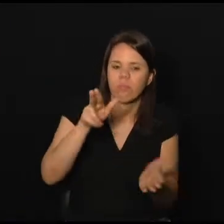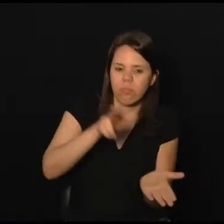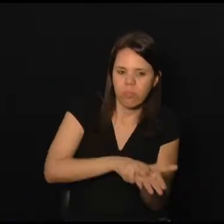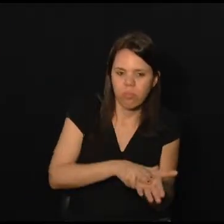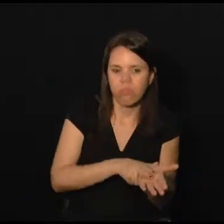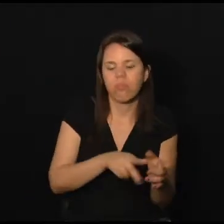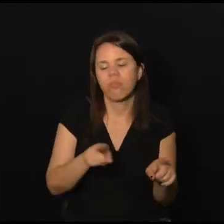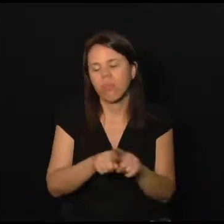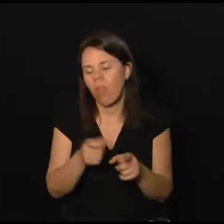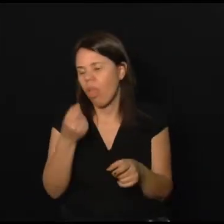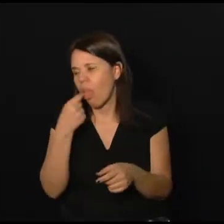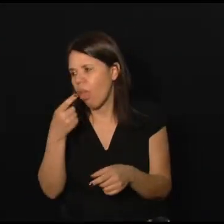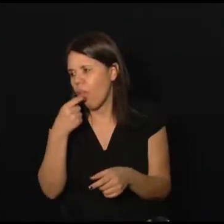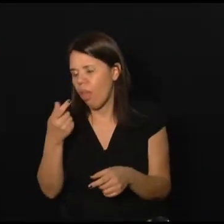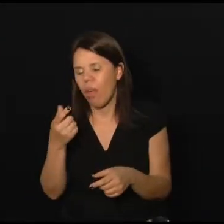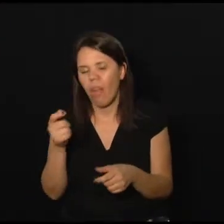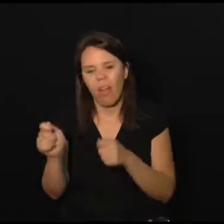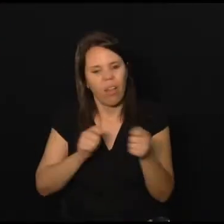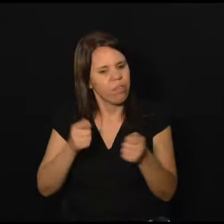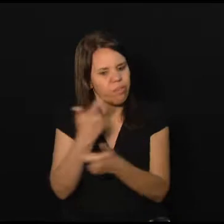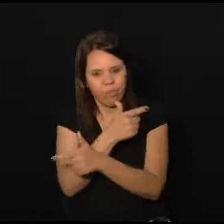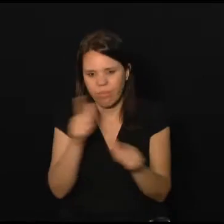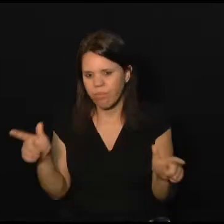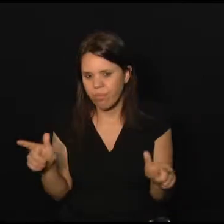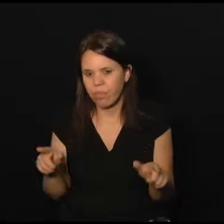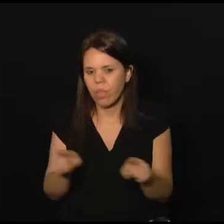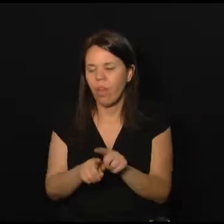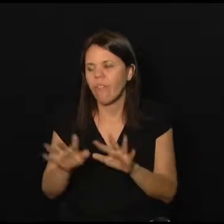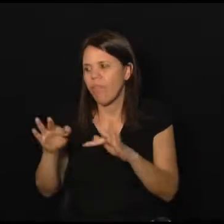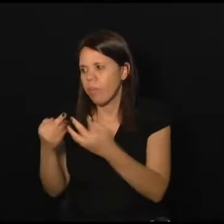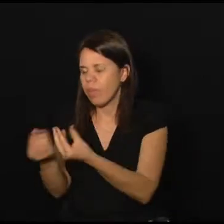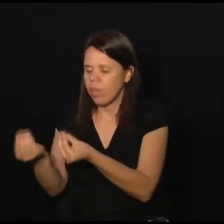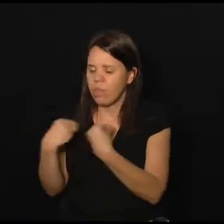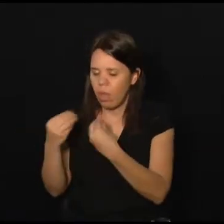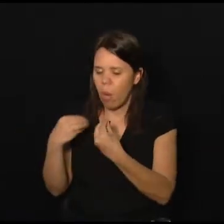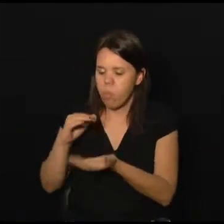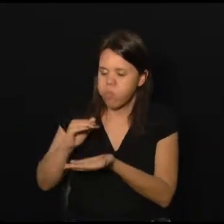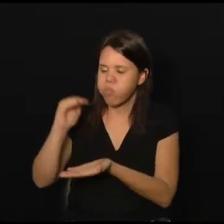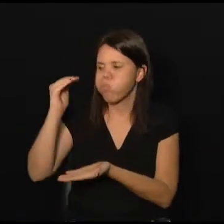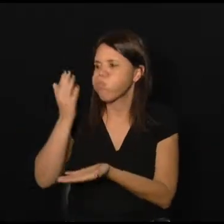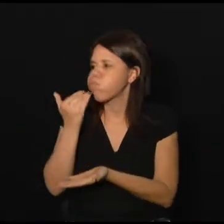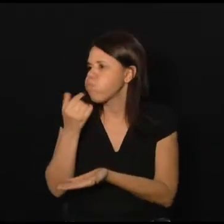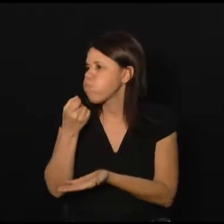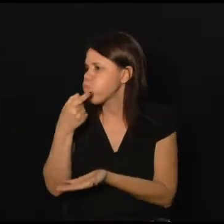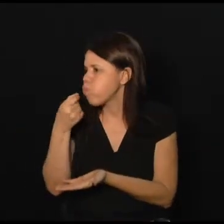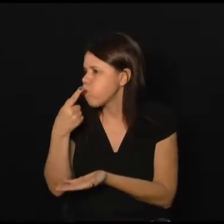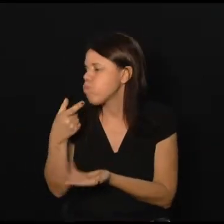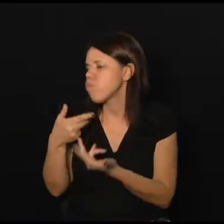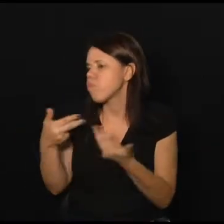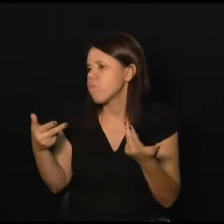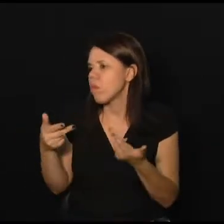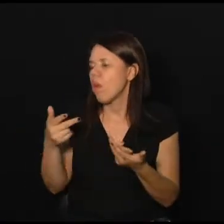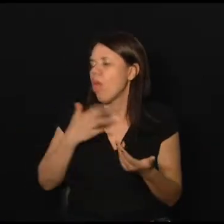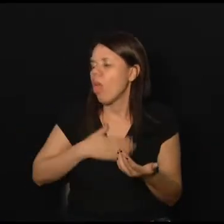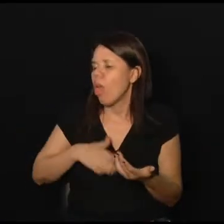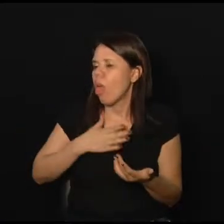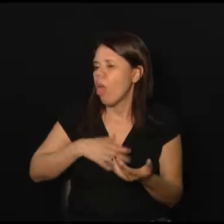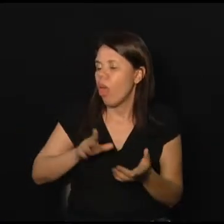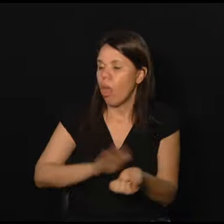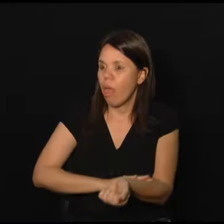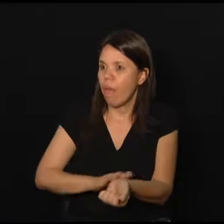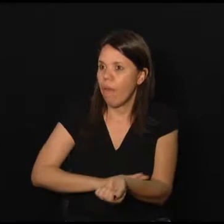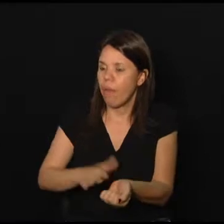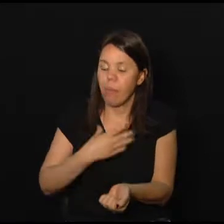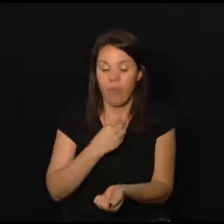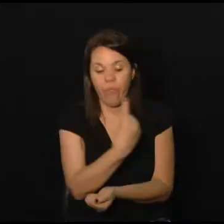de forma desregulada, ou então arruma com uma parente, com um amigo, alguém que tem um ansiolítico, um tranquilizante. Ai, estou nervosa porque meu